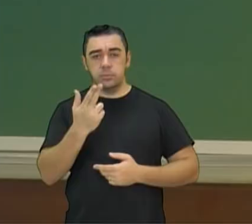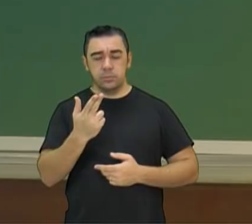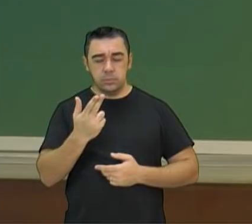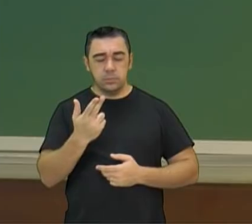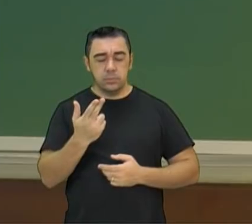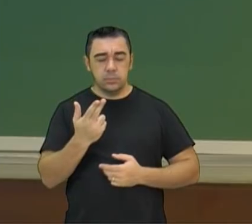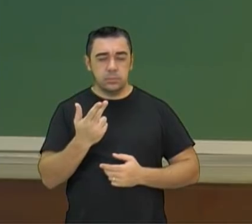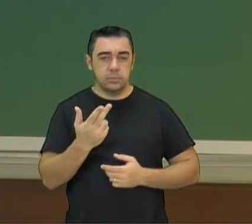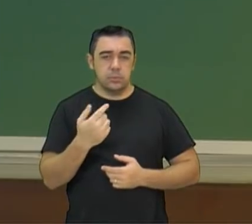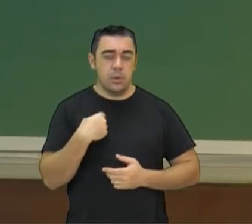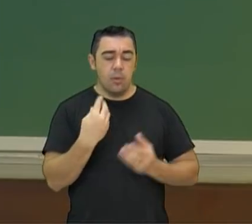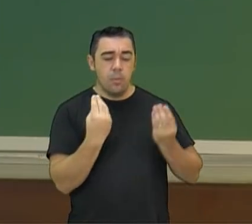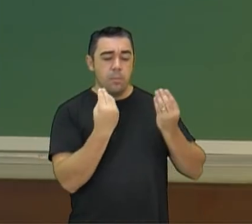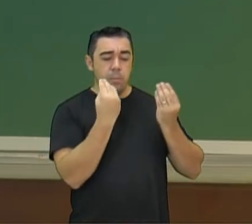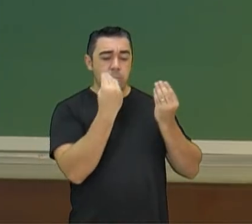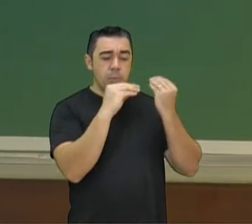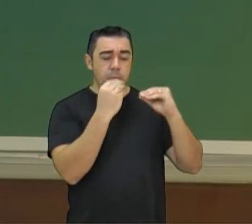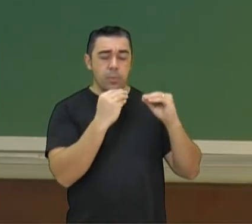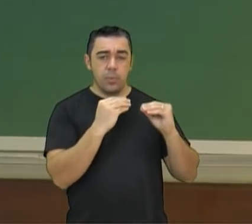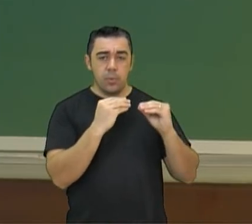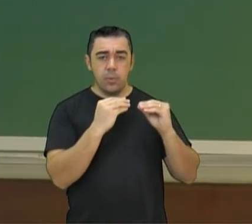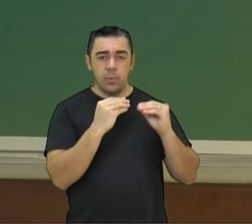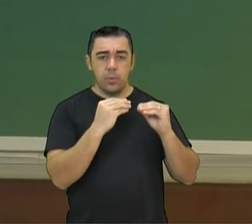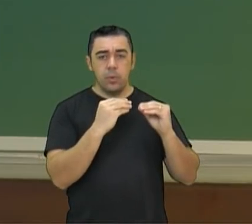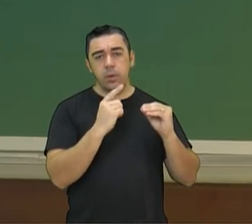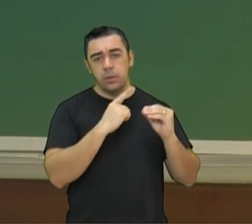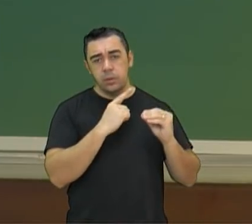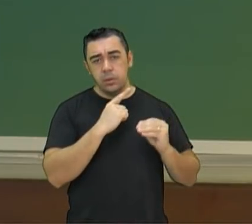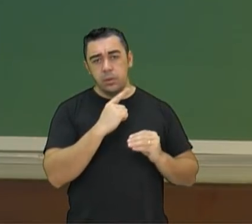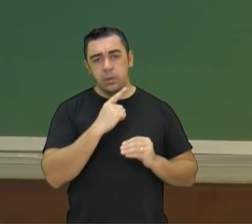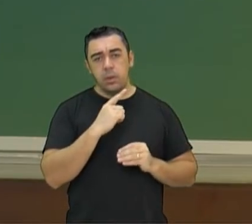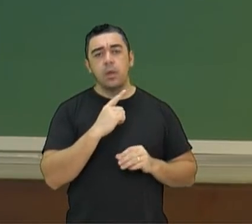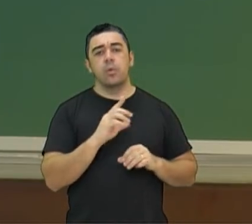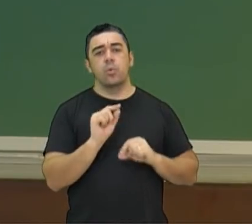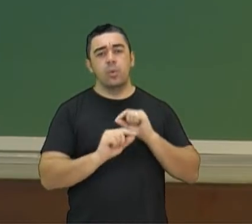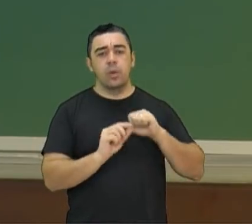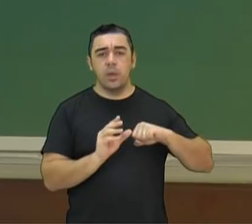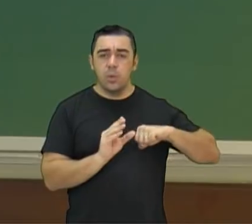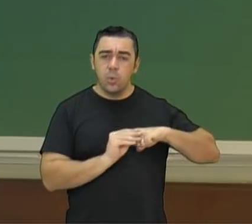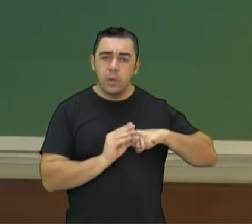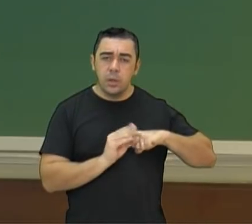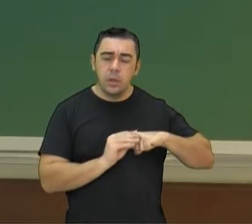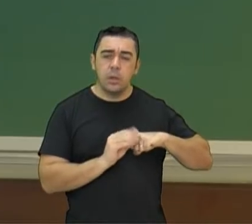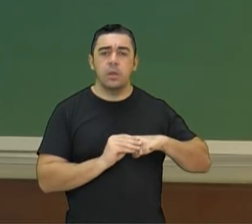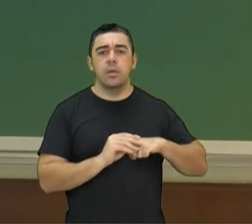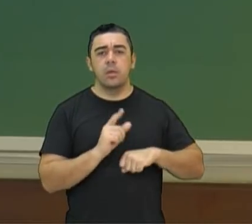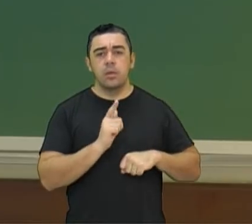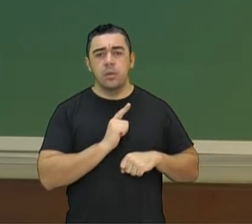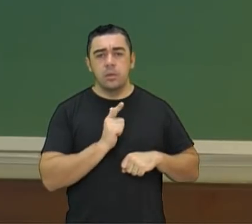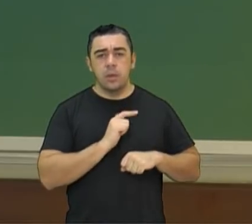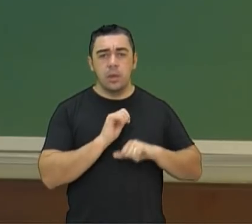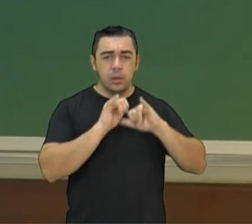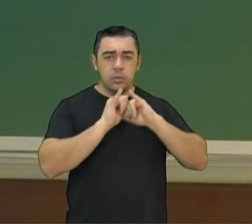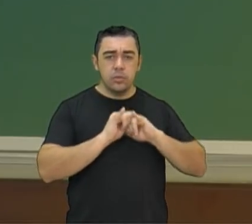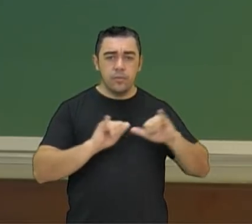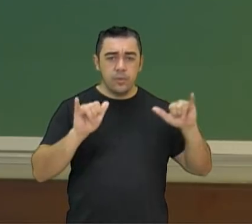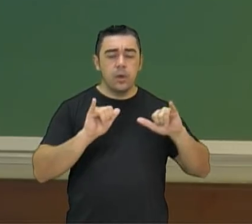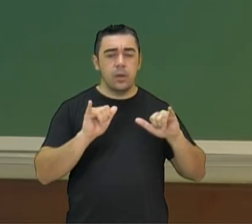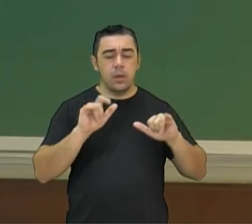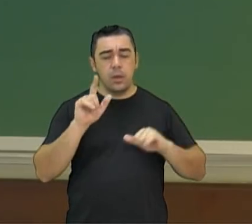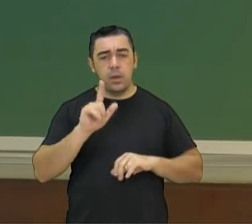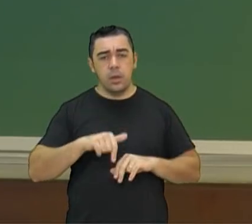vai apontar dentro daquele conhecimento de mundo que ele tem a respeito daquele produto cultural que ele está divulgando, ele vai fazer